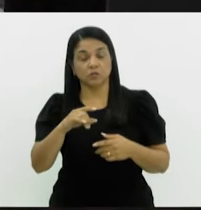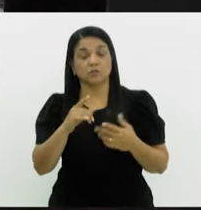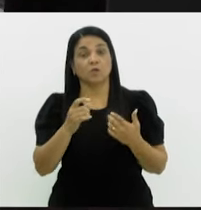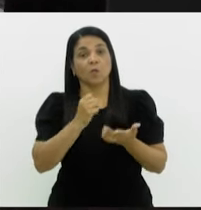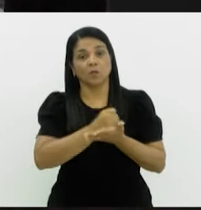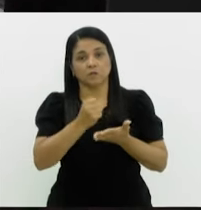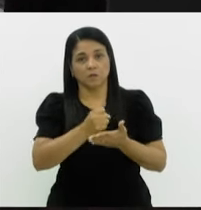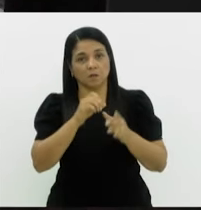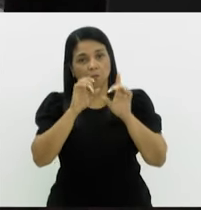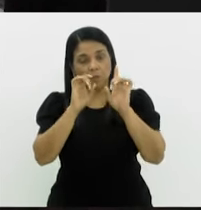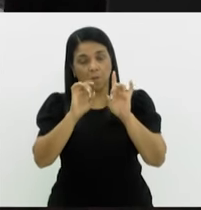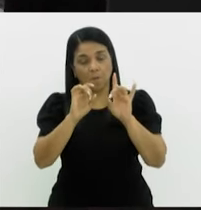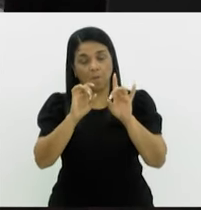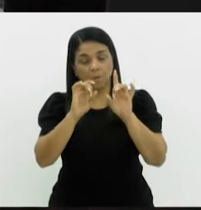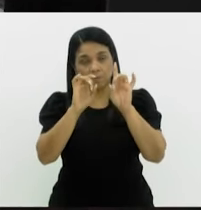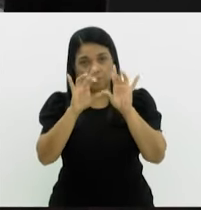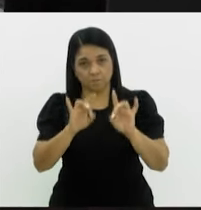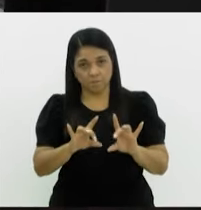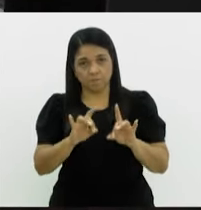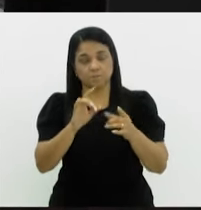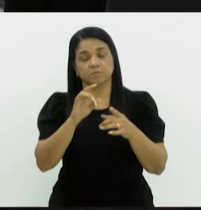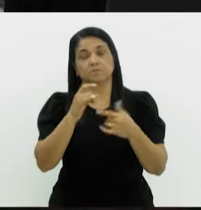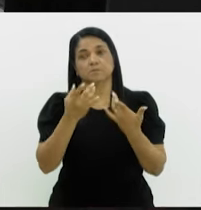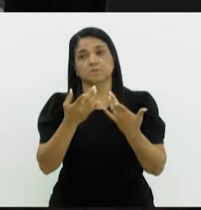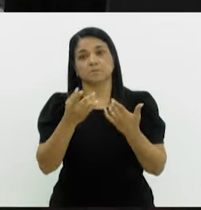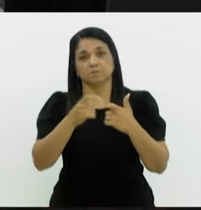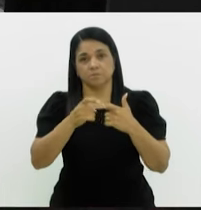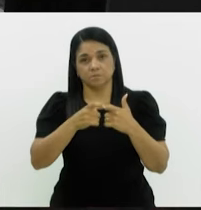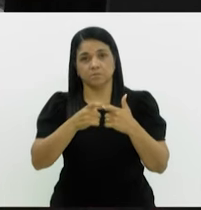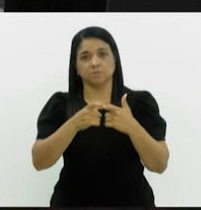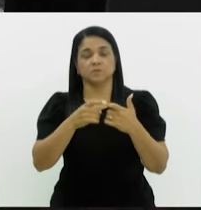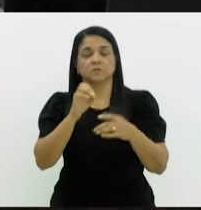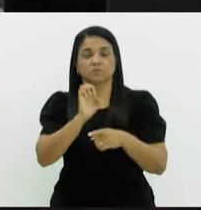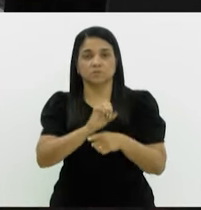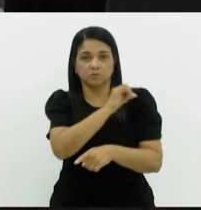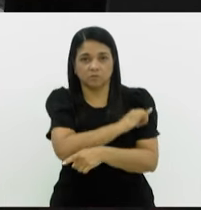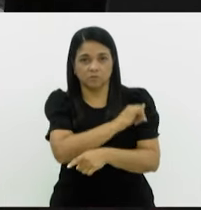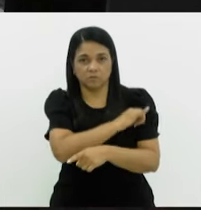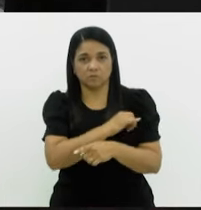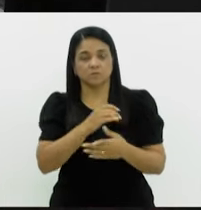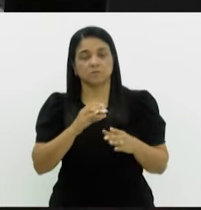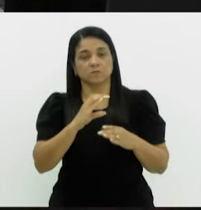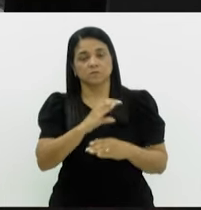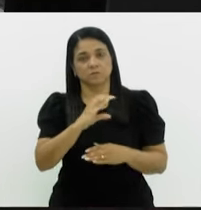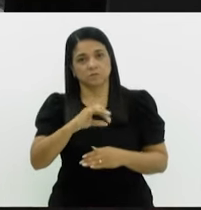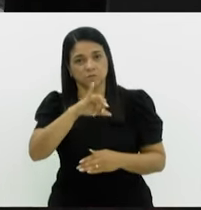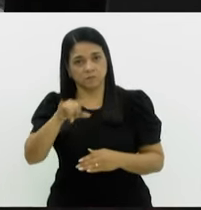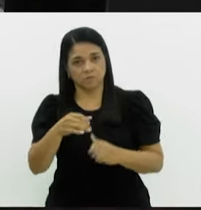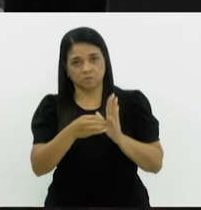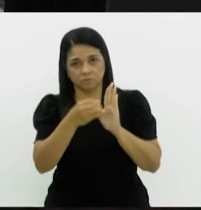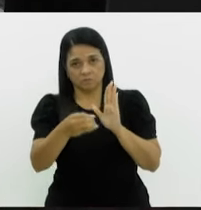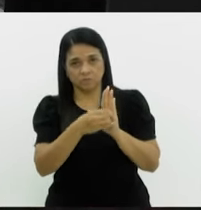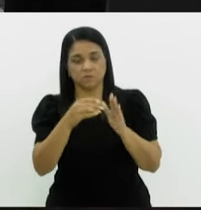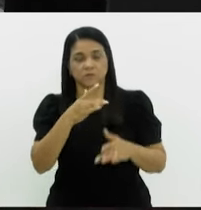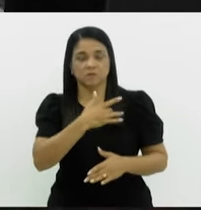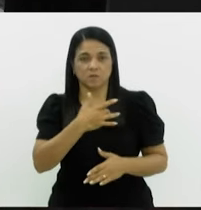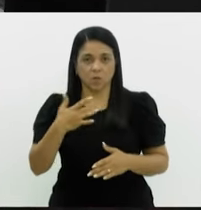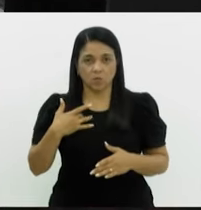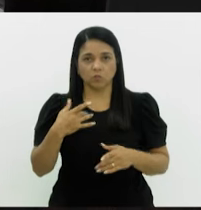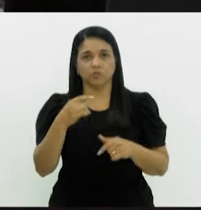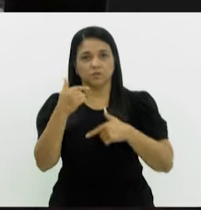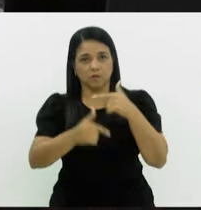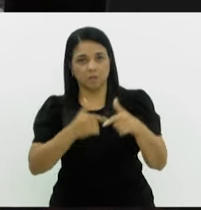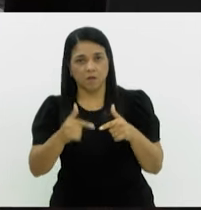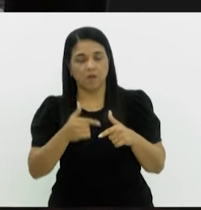e hospitais públicos do Estado do Rio de Janeiro. Pendente de parecer das comissões de Constituição e Justiça, de Saúde, de Trabalho,